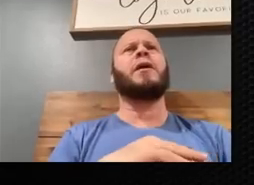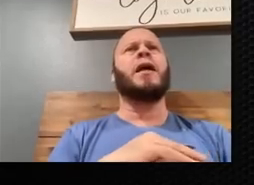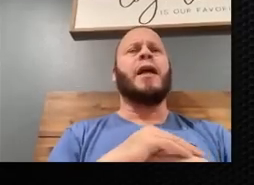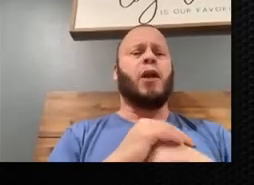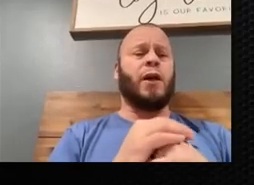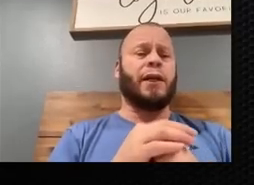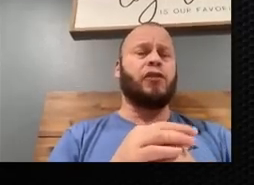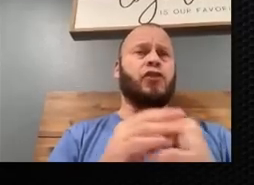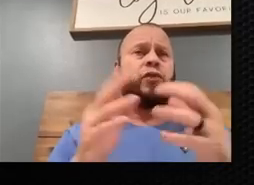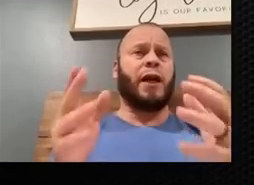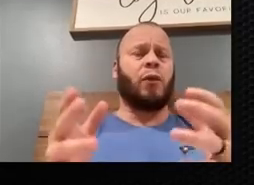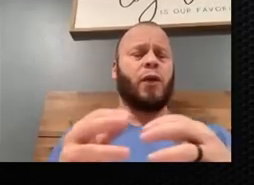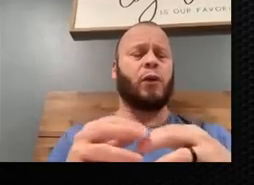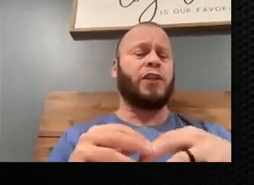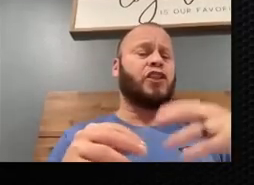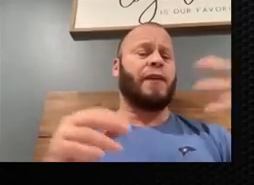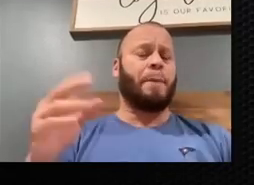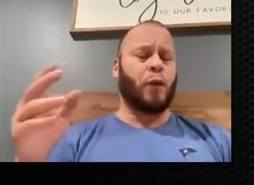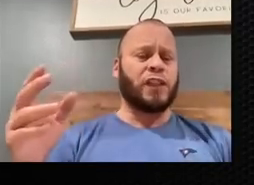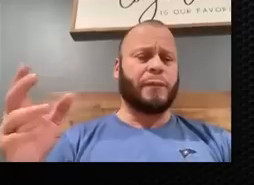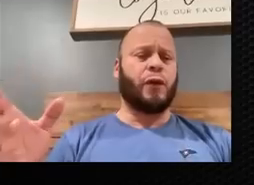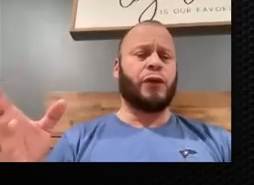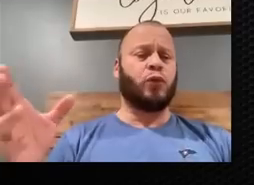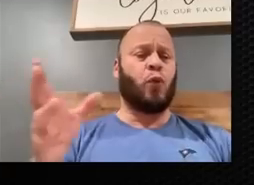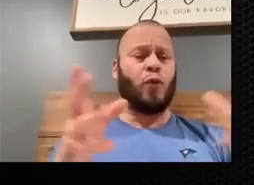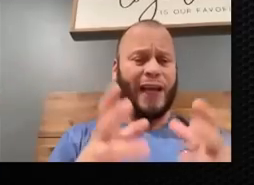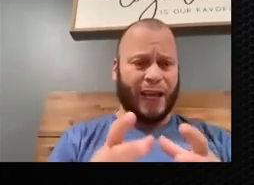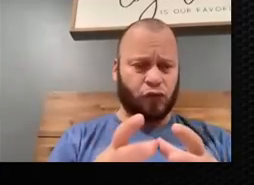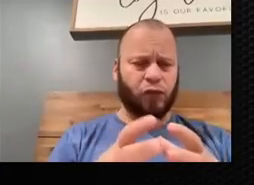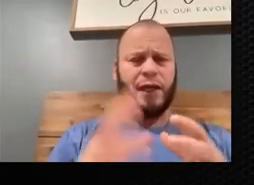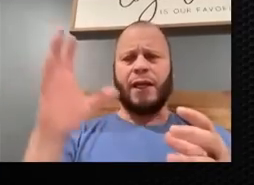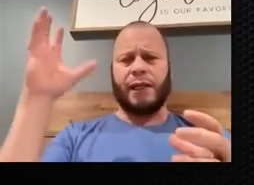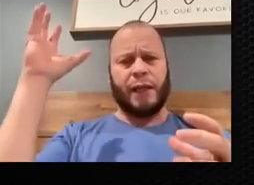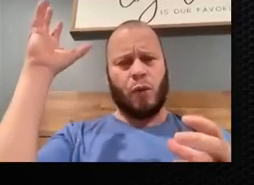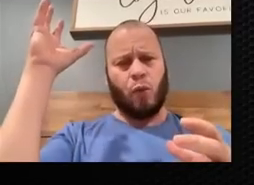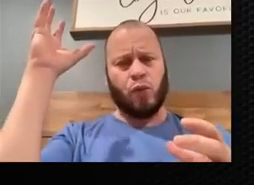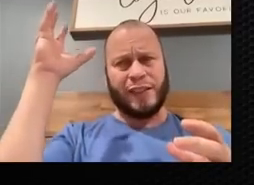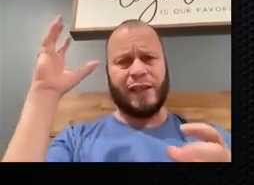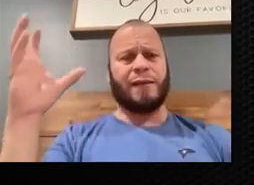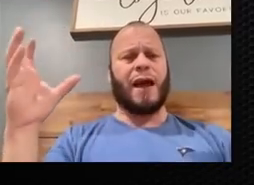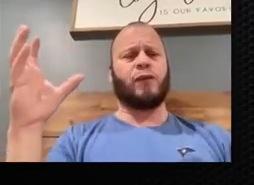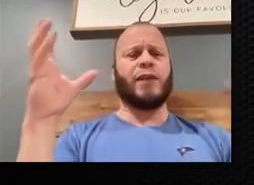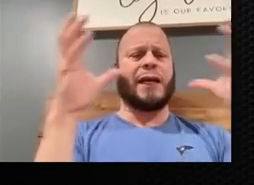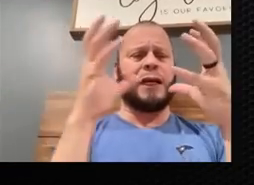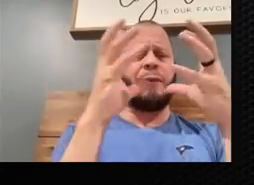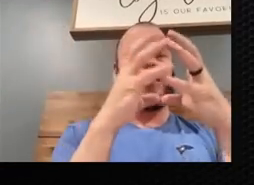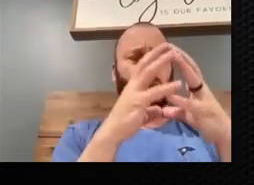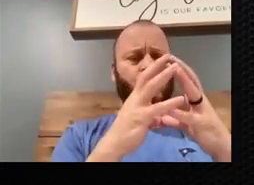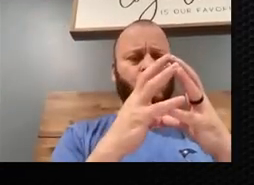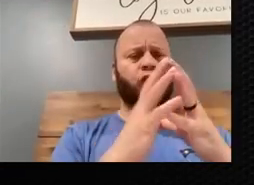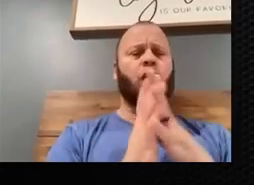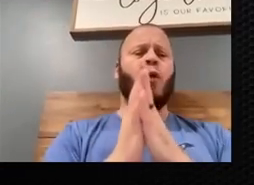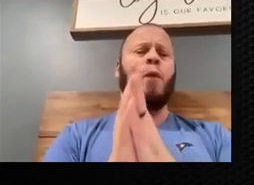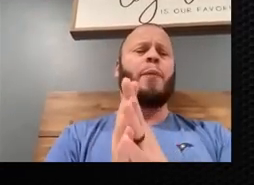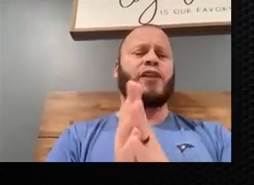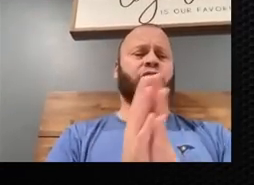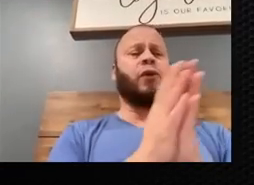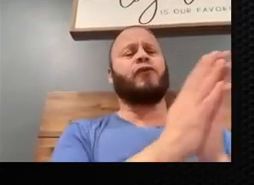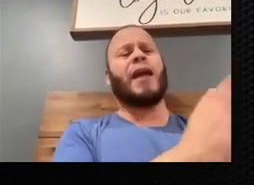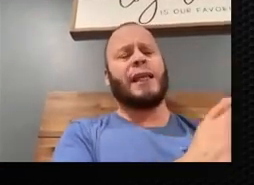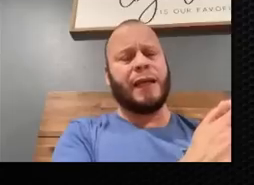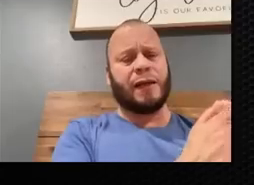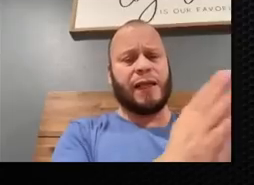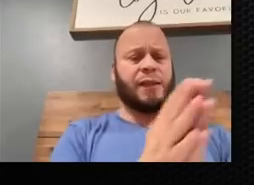na CPMI, eu acredito que agora, quando a gente ver a próxima reunião do Congresso, que é o Senado e a Câmara juntos, o